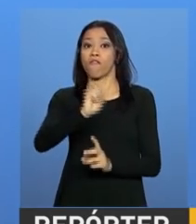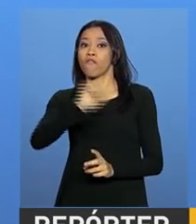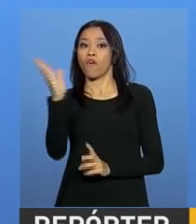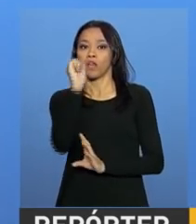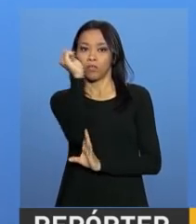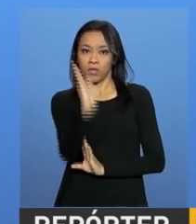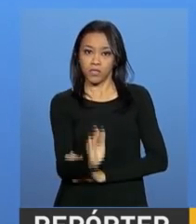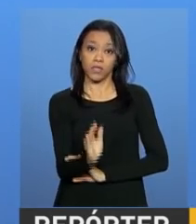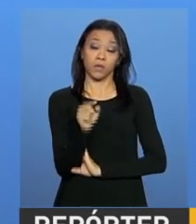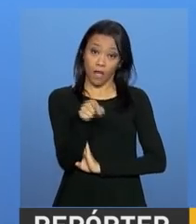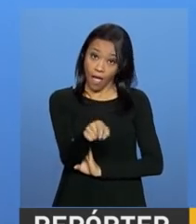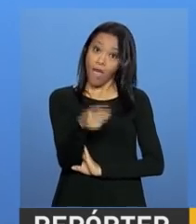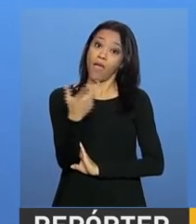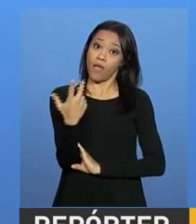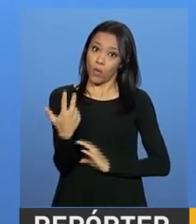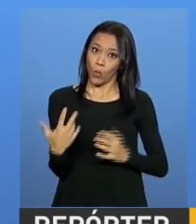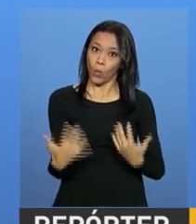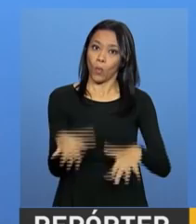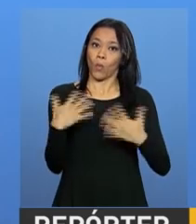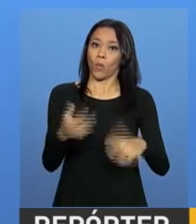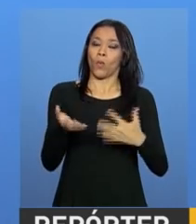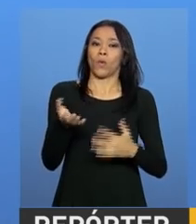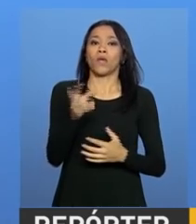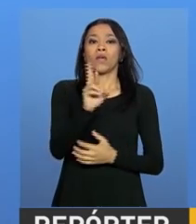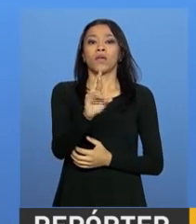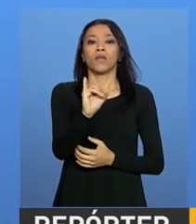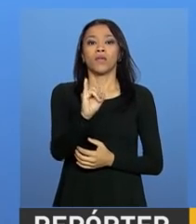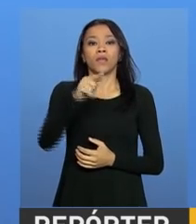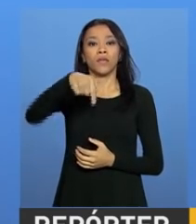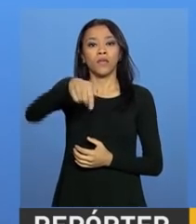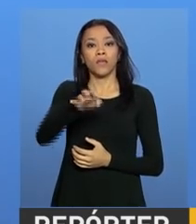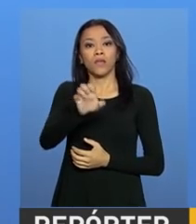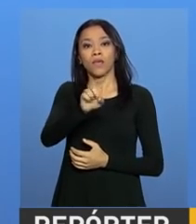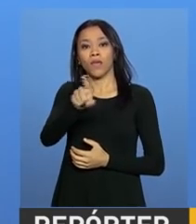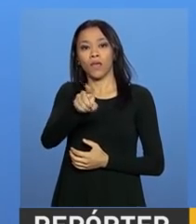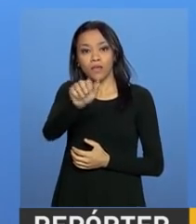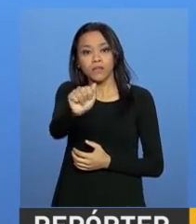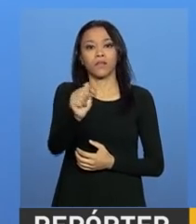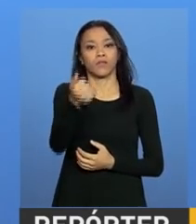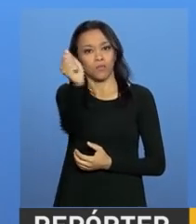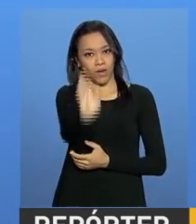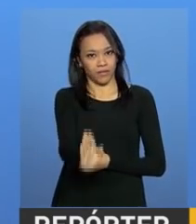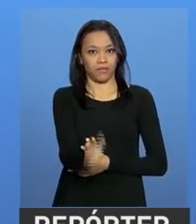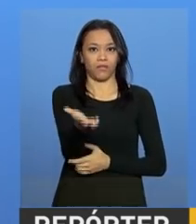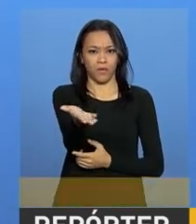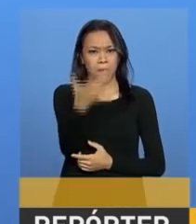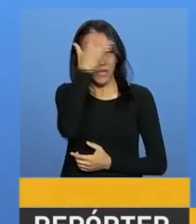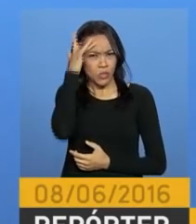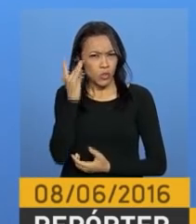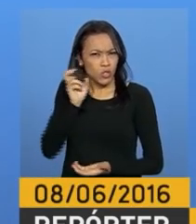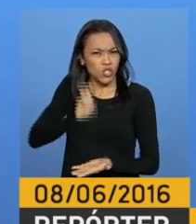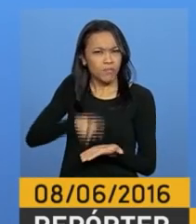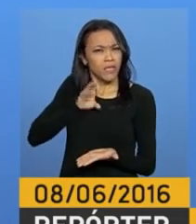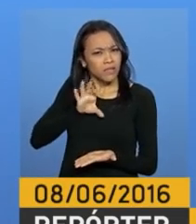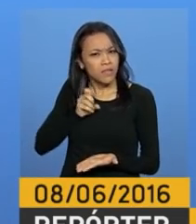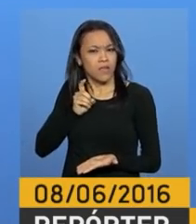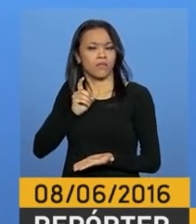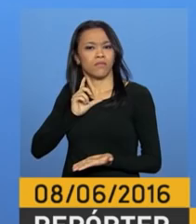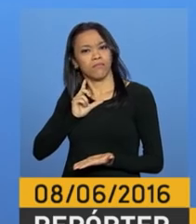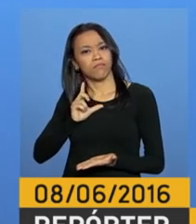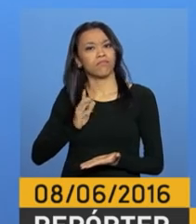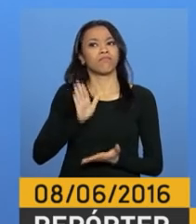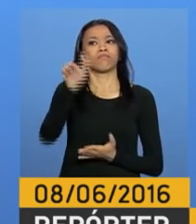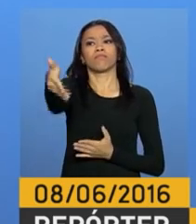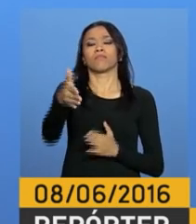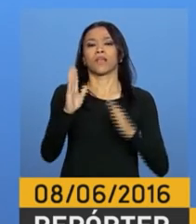riquezas do Brasil representam aquelas guerreiras e guerreiros que todos os dias saem cedo e vão pro seu trabalho nos